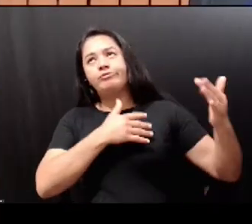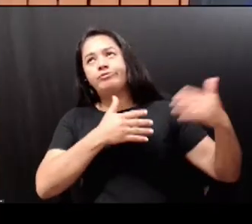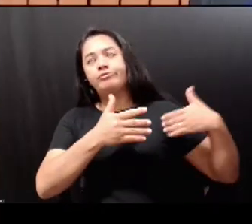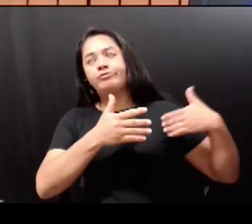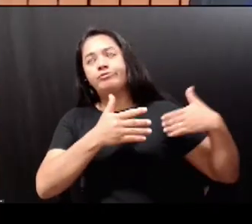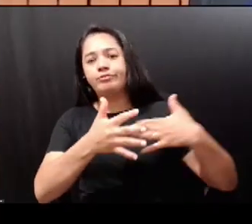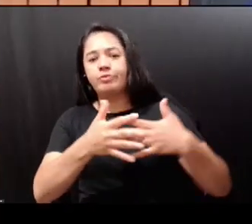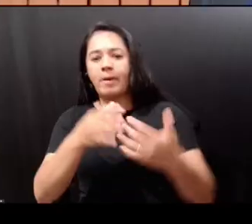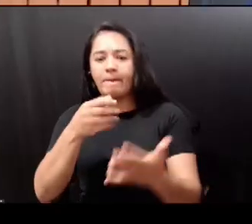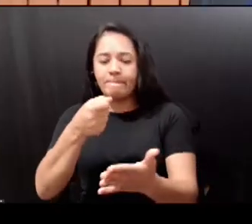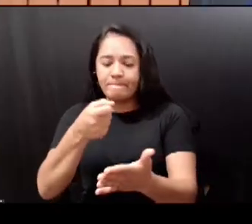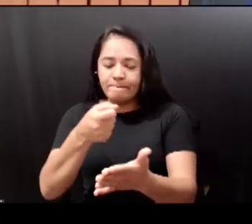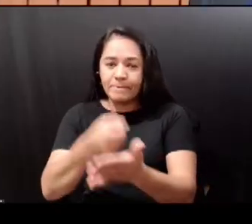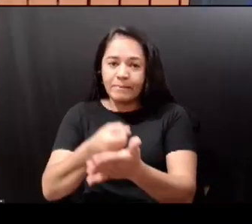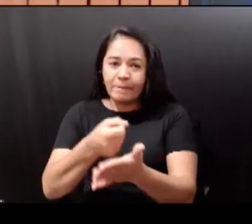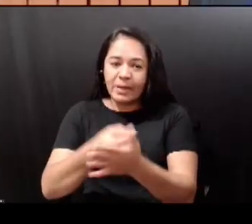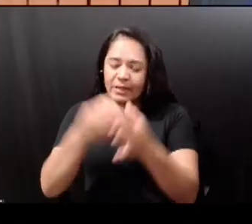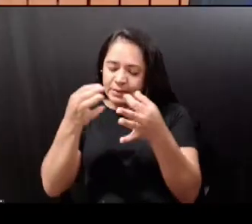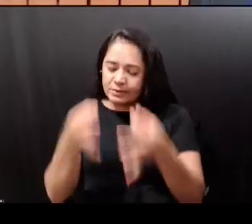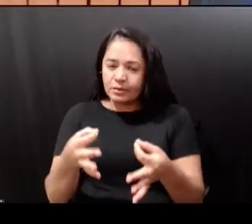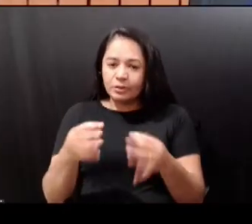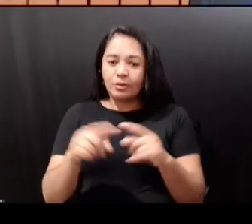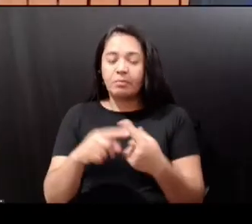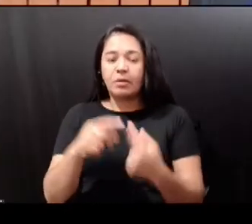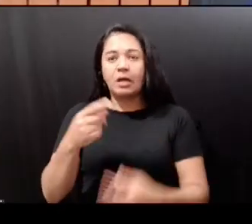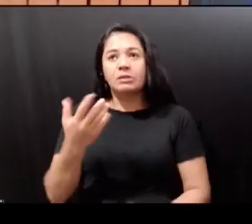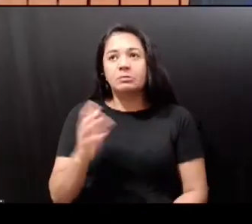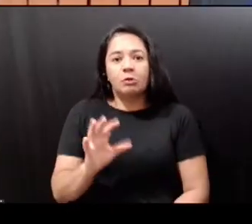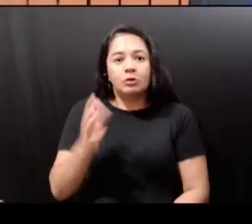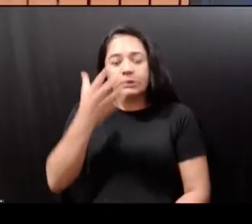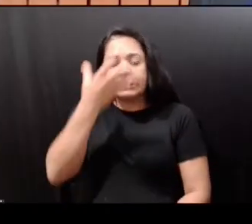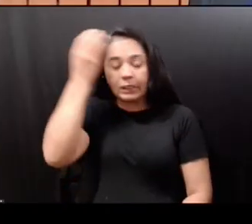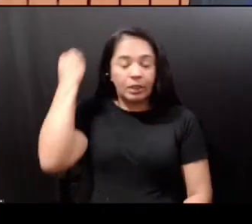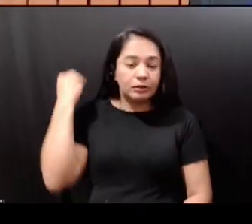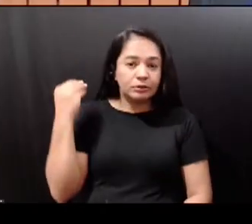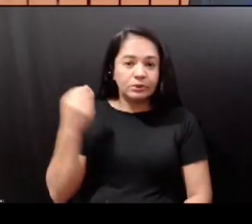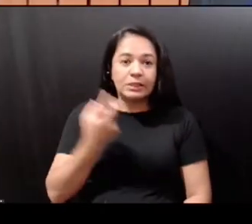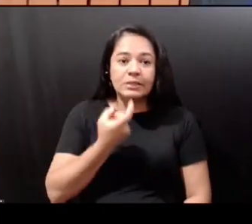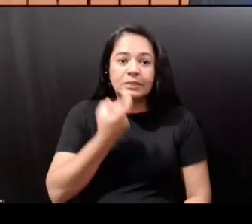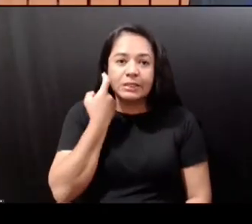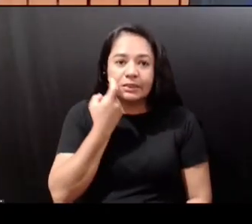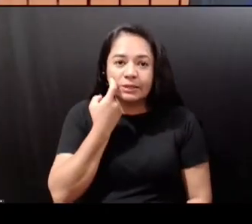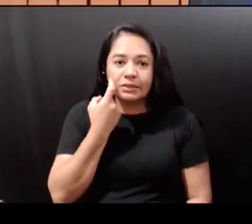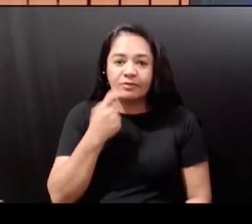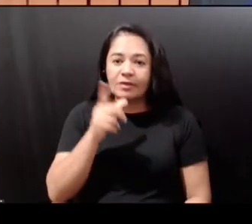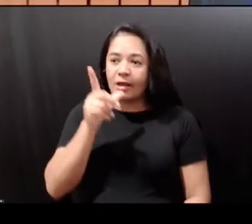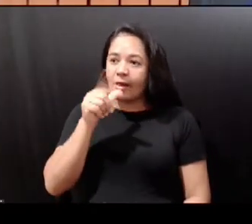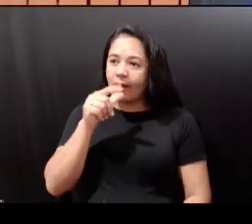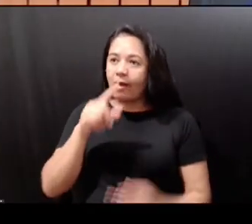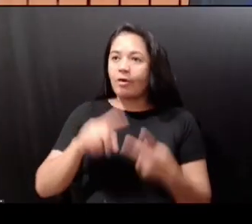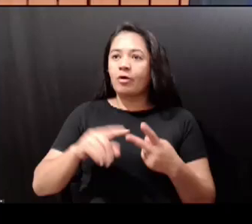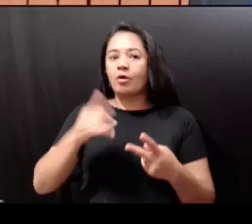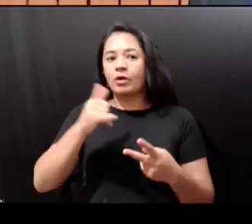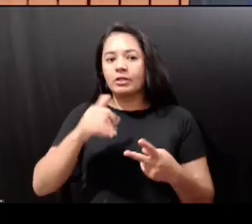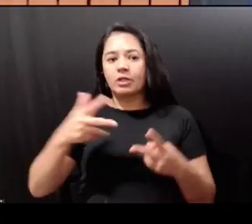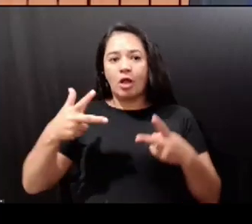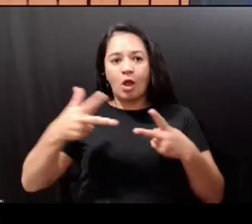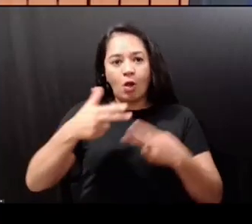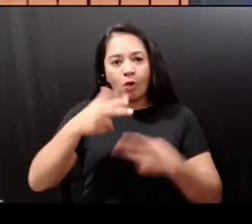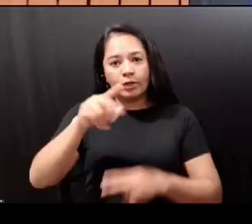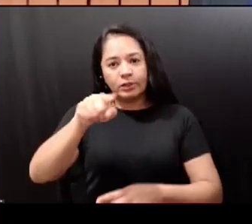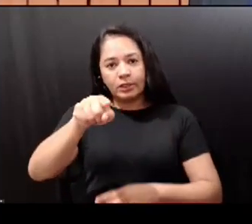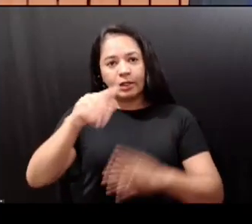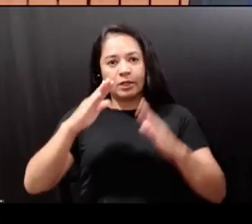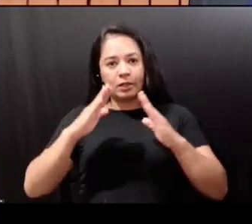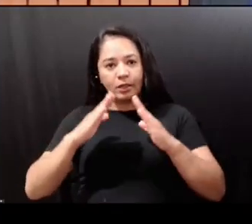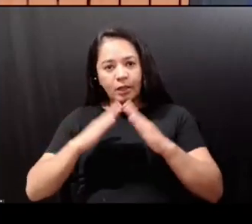você acaba aí esquecendo, e na sexta-feira é interrompida a energia na sua casa. E aí você, com uma